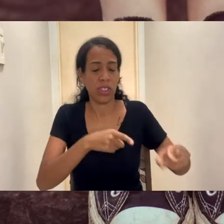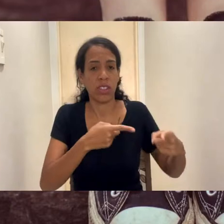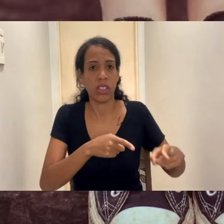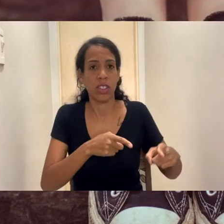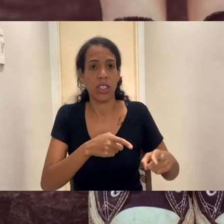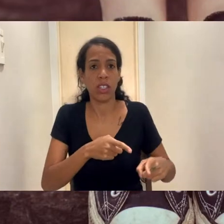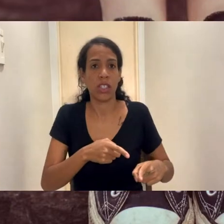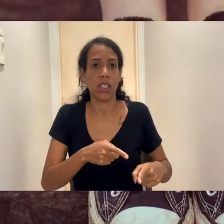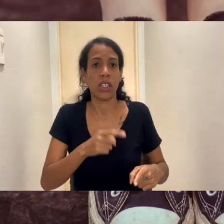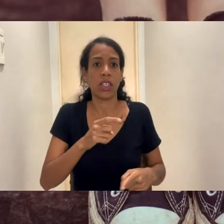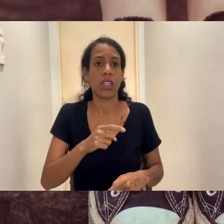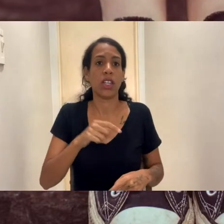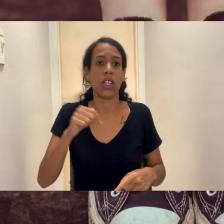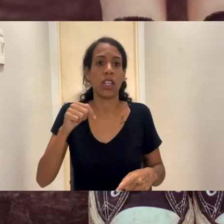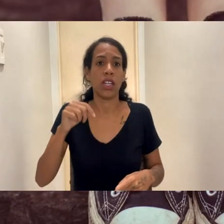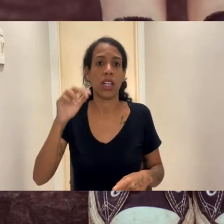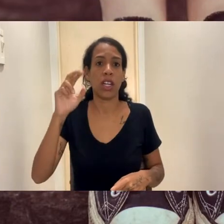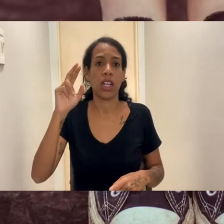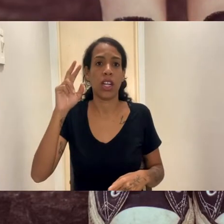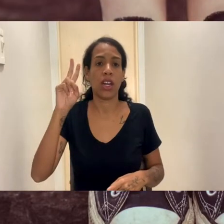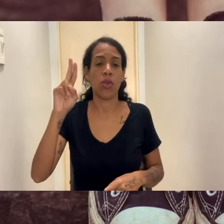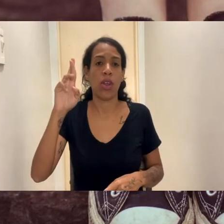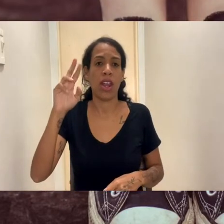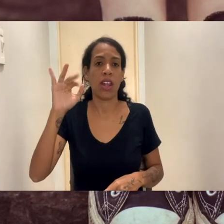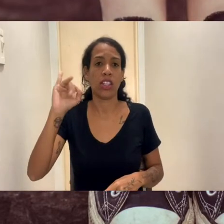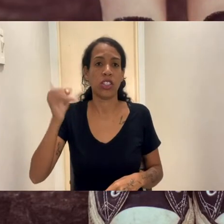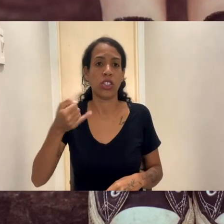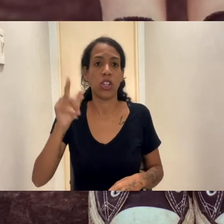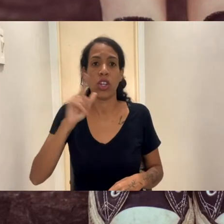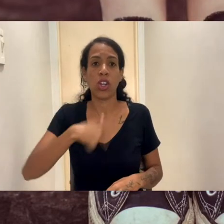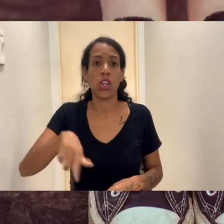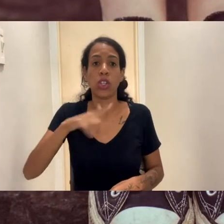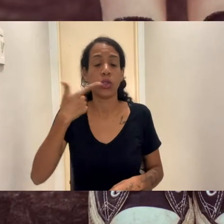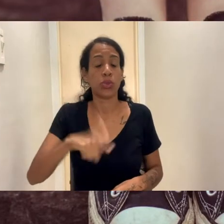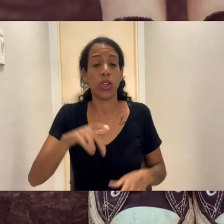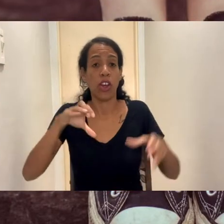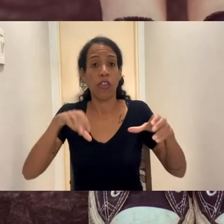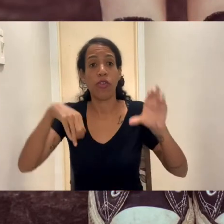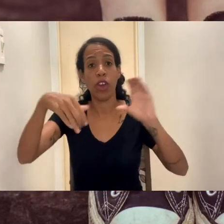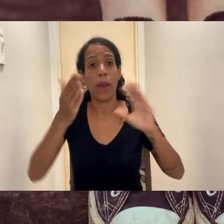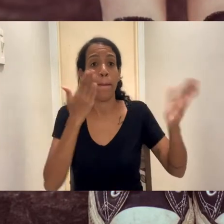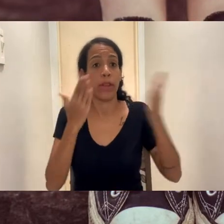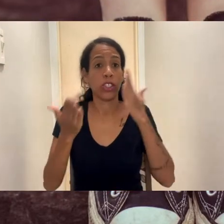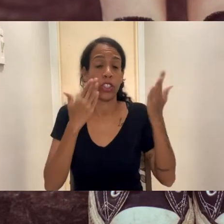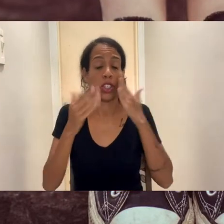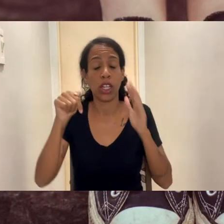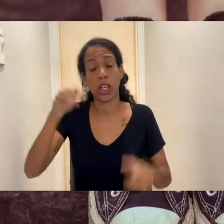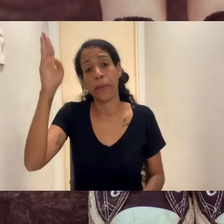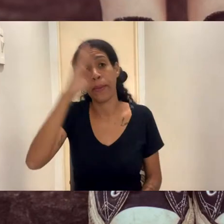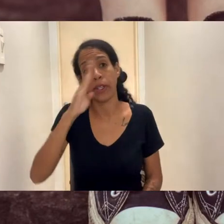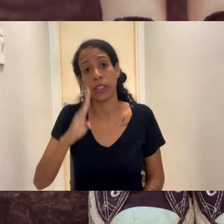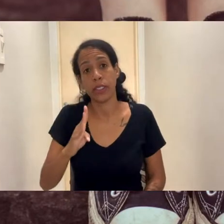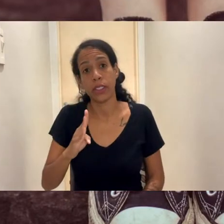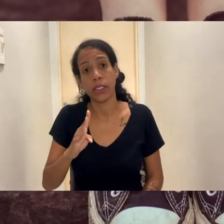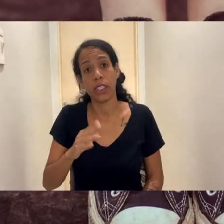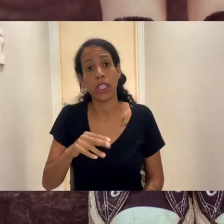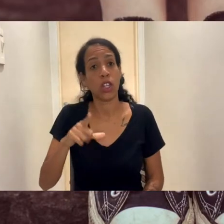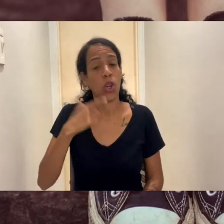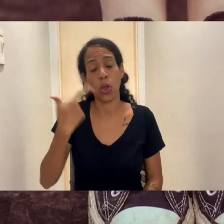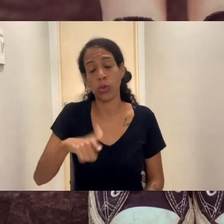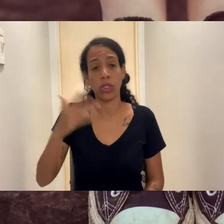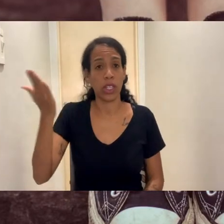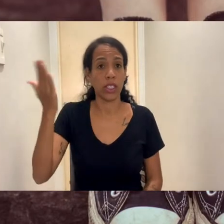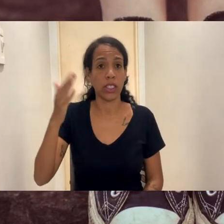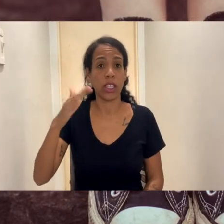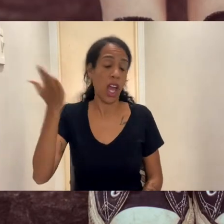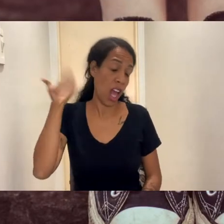UFRJ, né, a gente não tem uma formação da psicologia no Brasil e não tinha há muito tempo, há